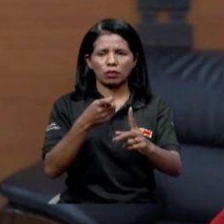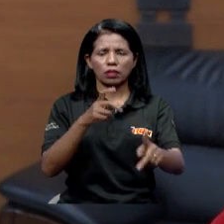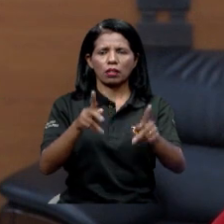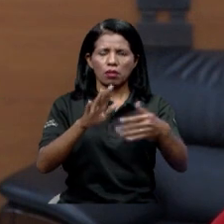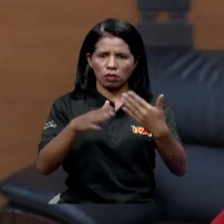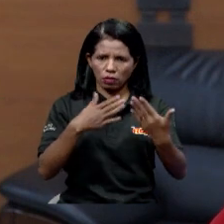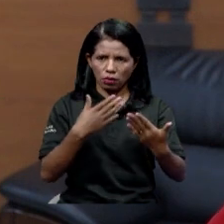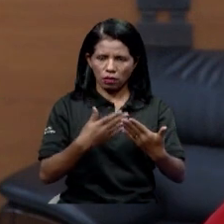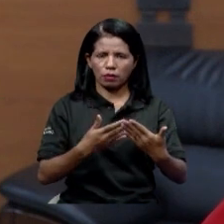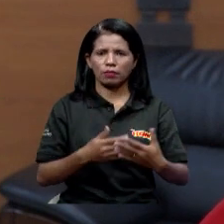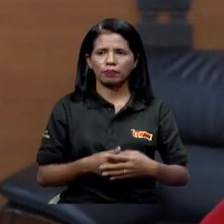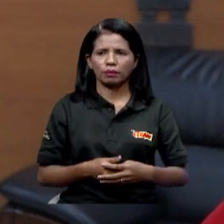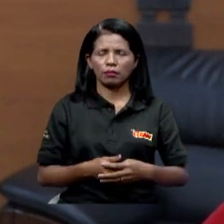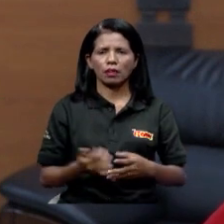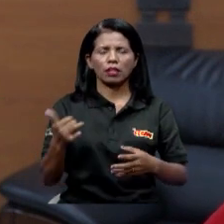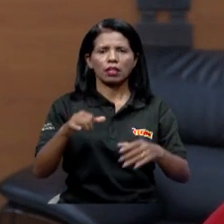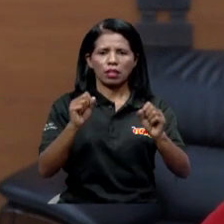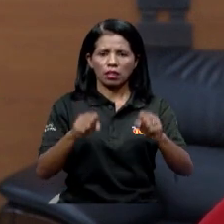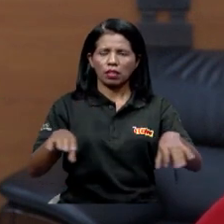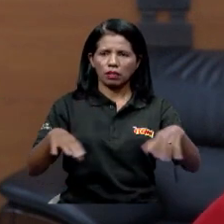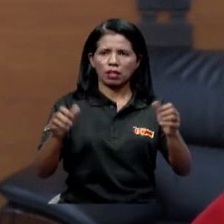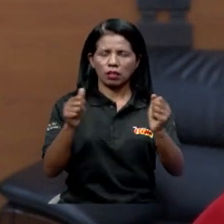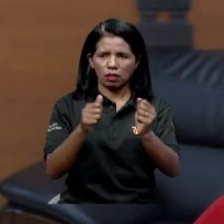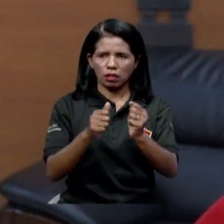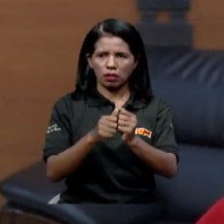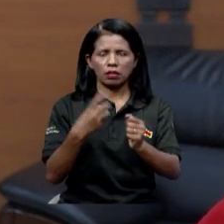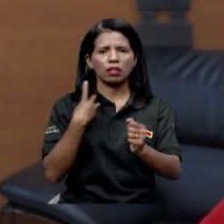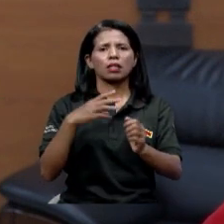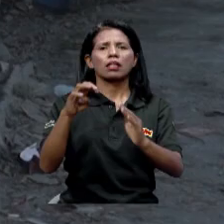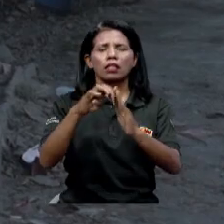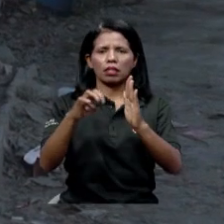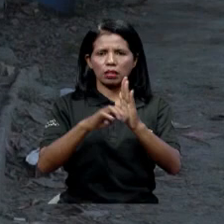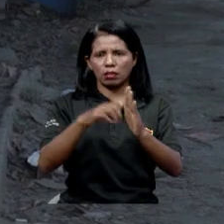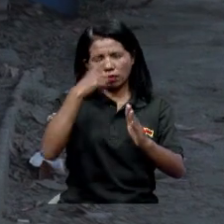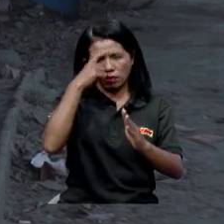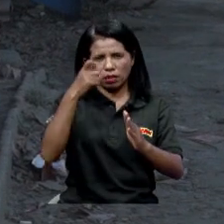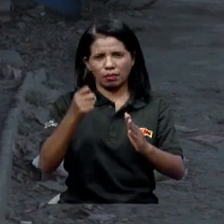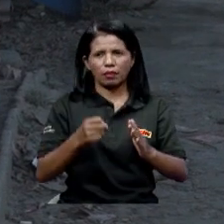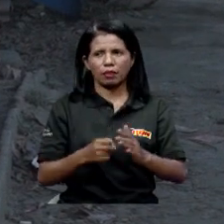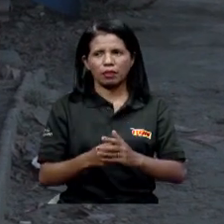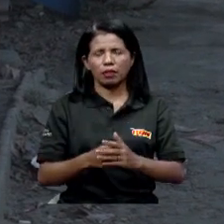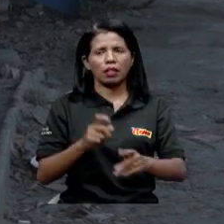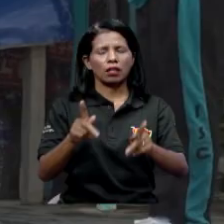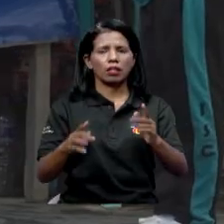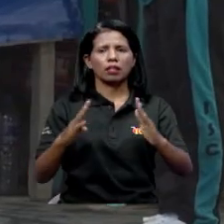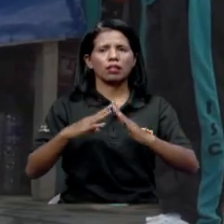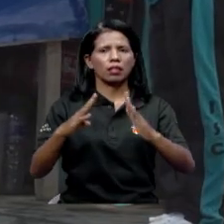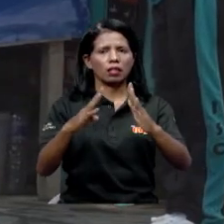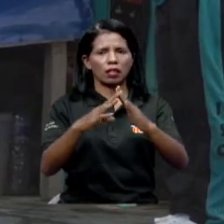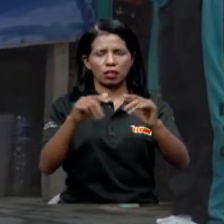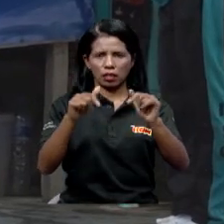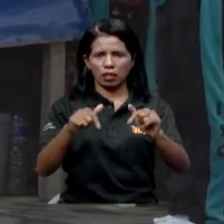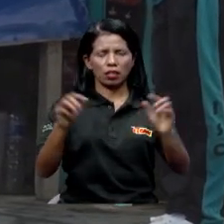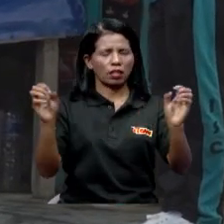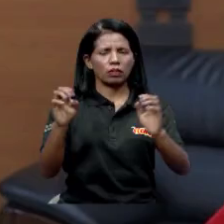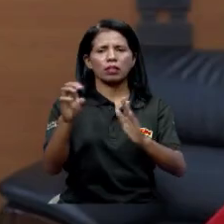sira. Sira tem colabora o iten estar tamba sidari ne la oste tian